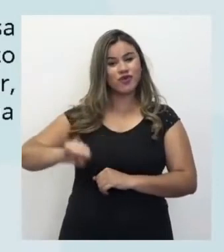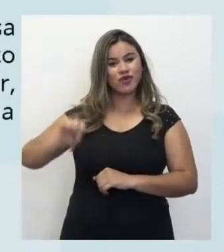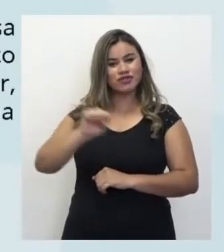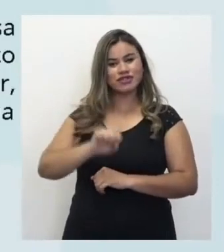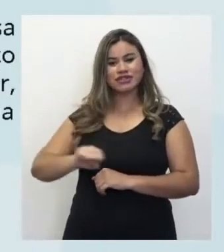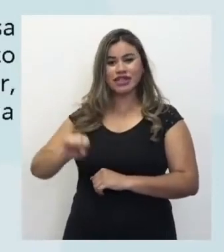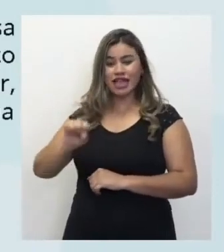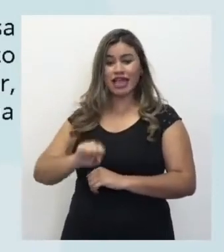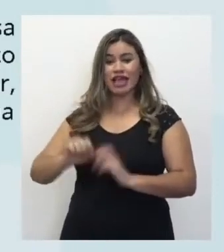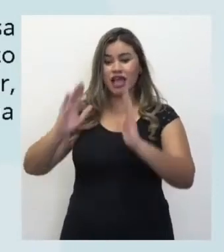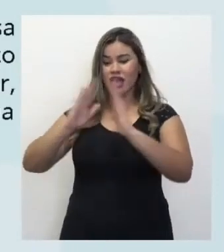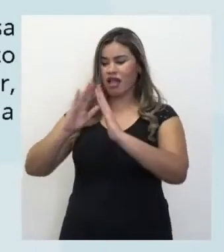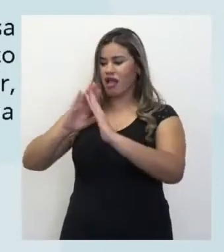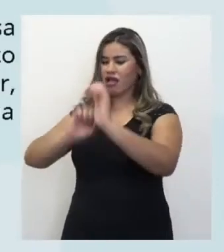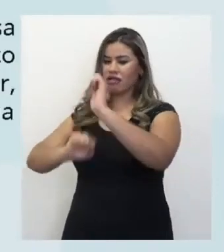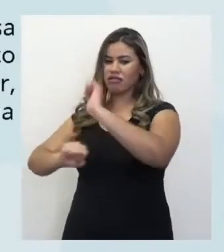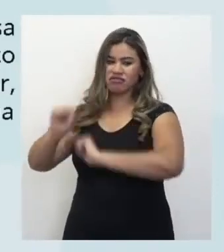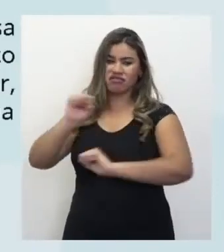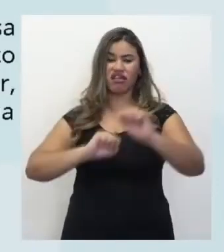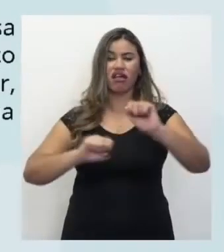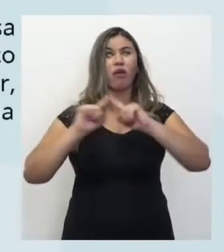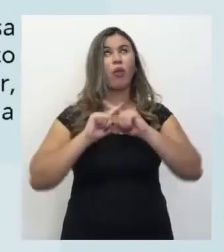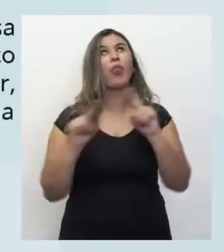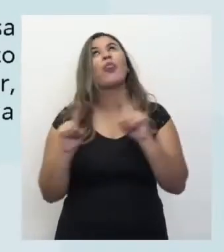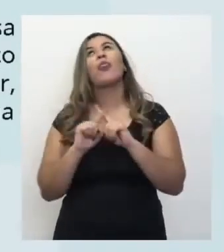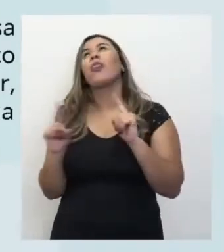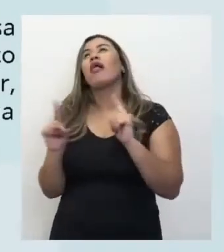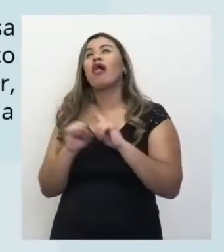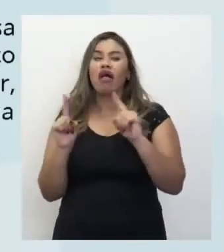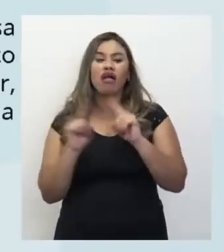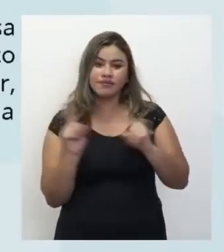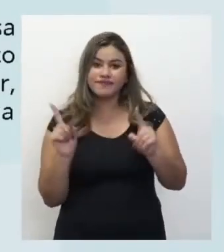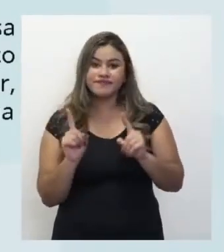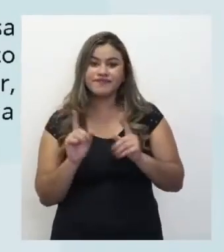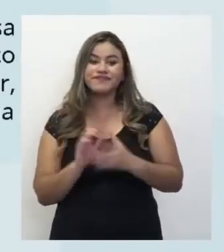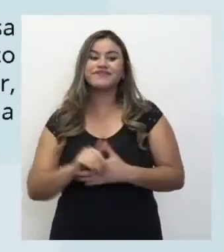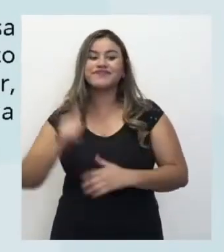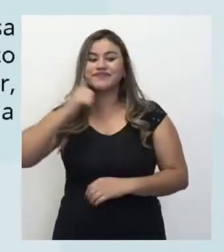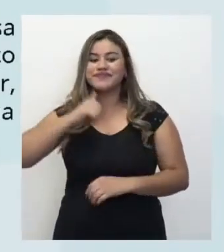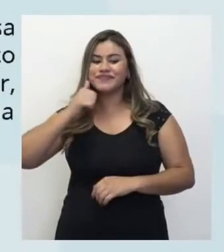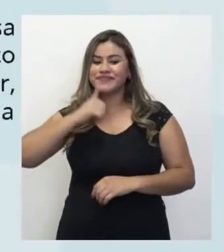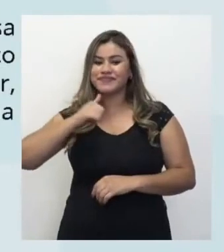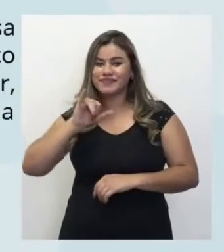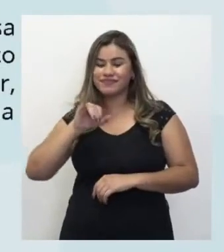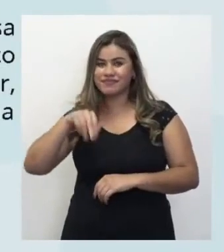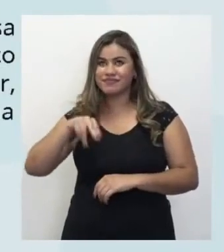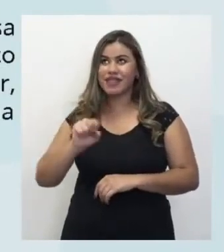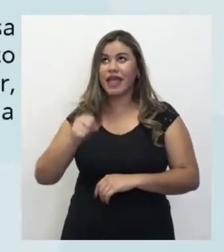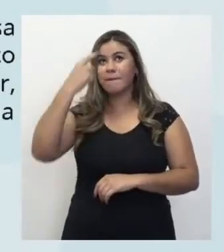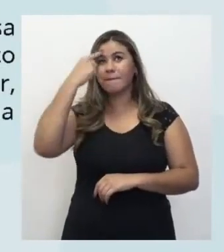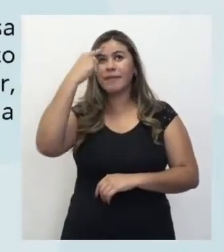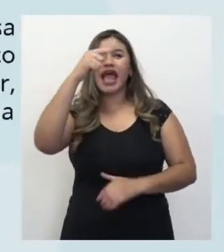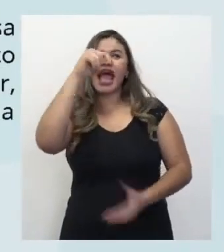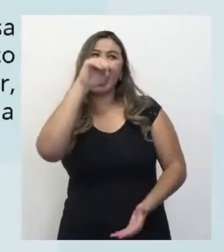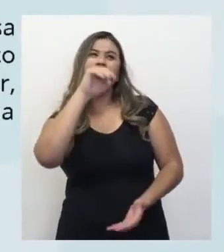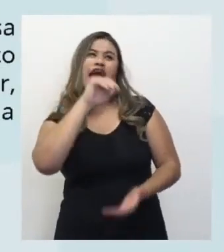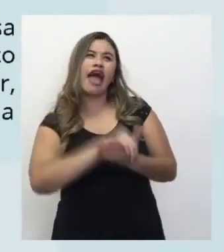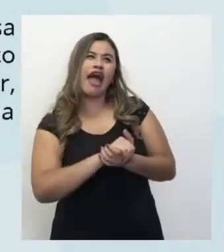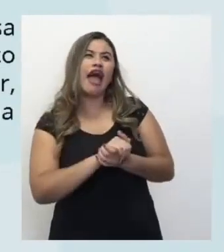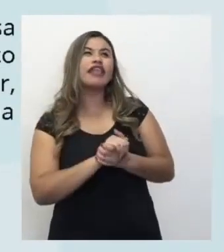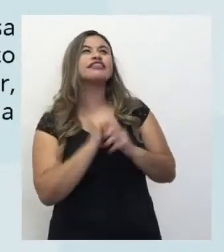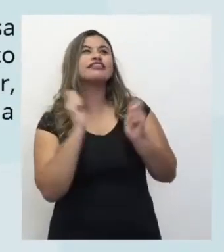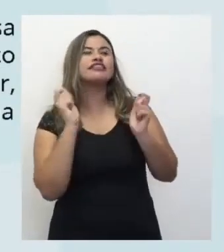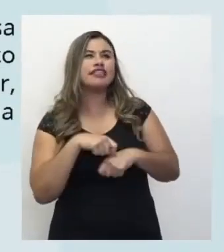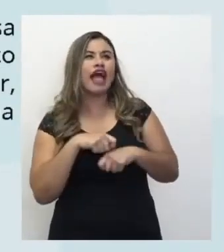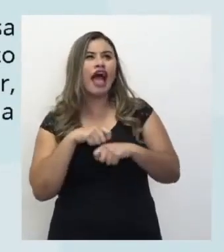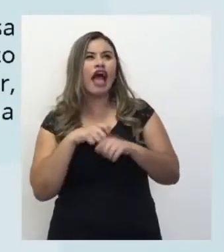às tarefas domésticas e sempre fica se queixando. Inês vê no casamento a chance de se livrar dessa